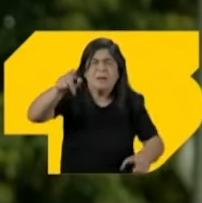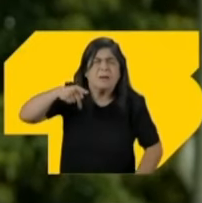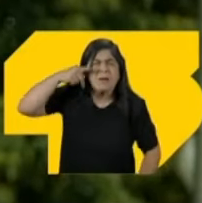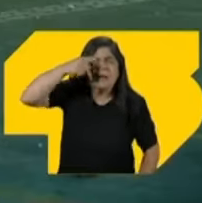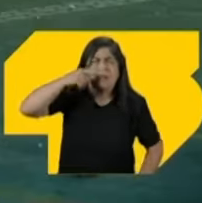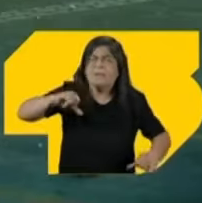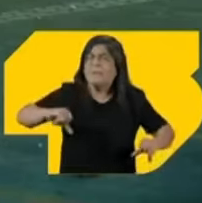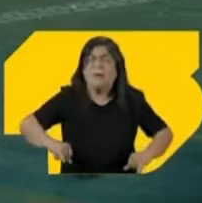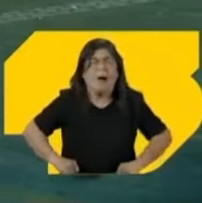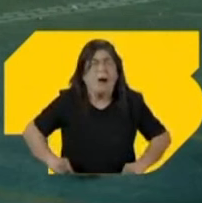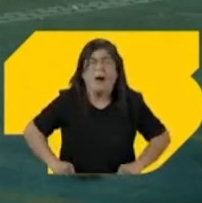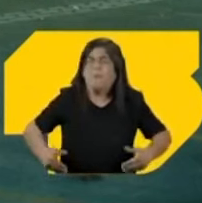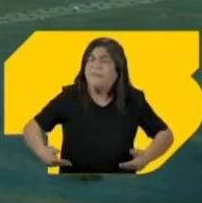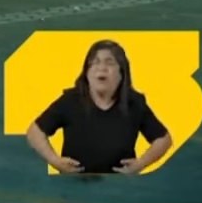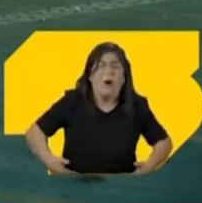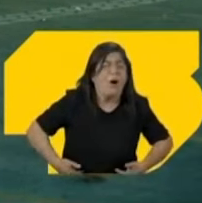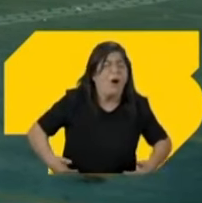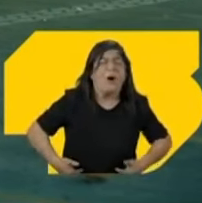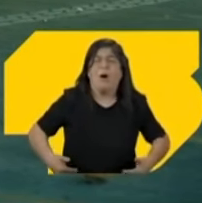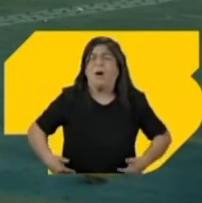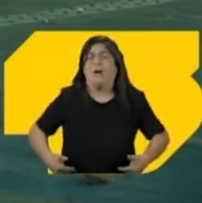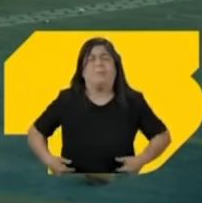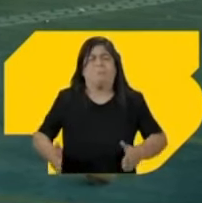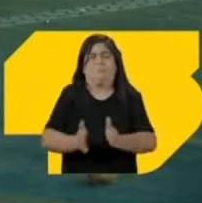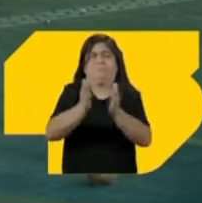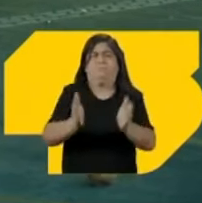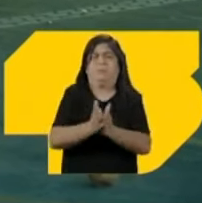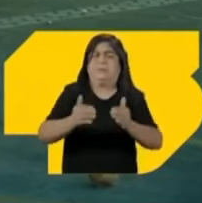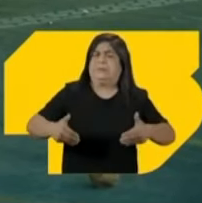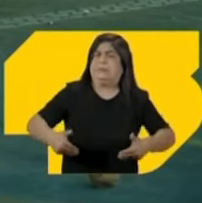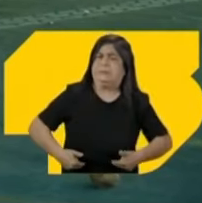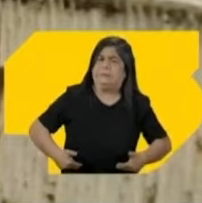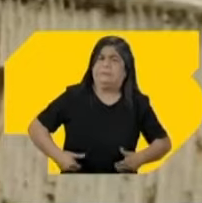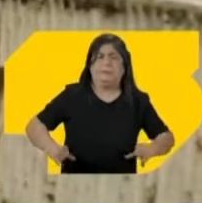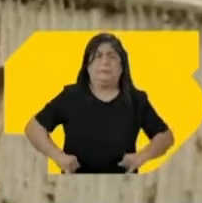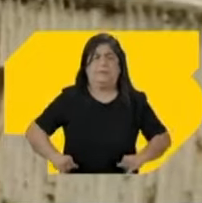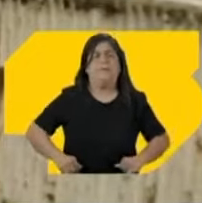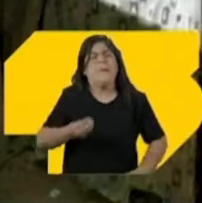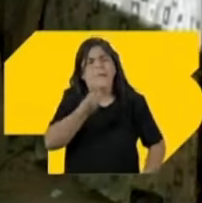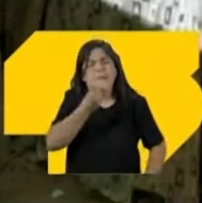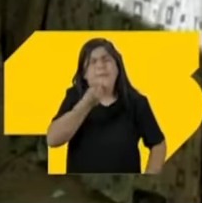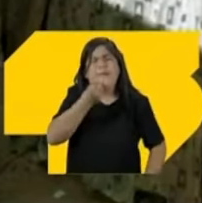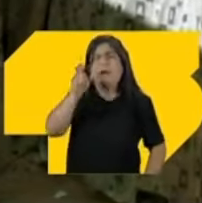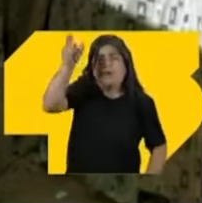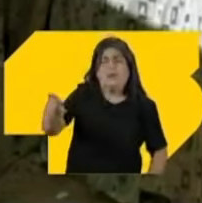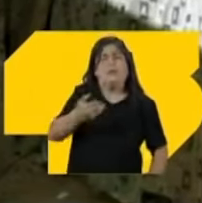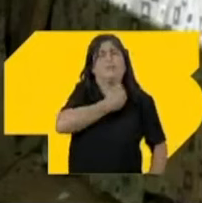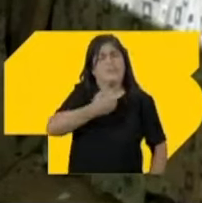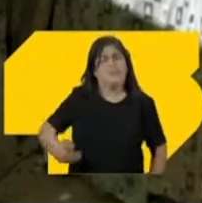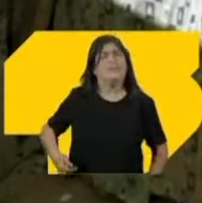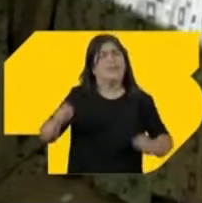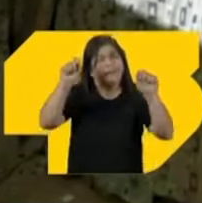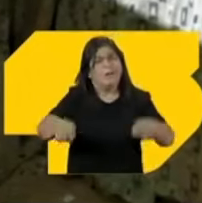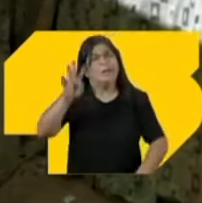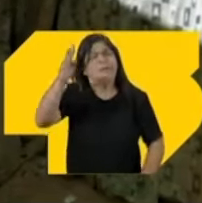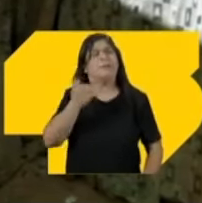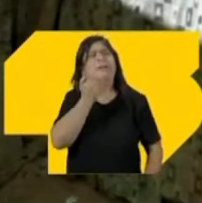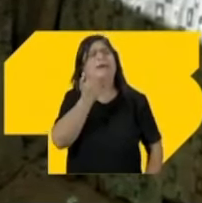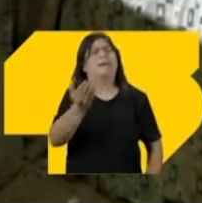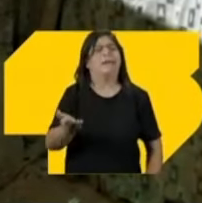Milhões de paraibanos sofrem com a fome e a pobreza. Porque quem poderia ter resolvido o problema,